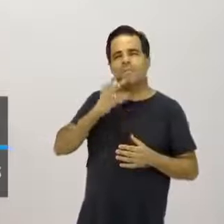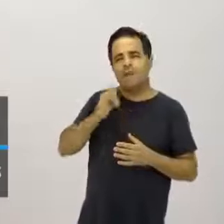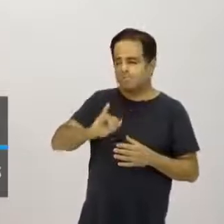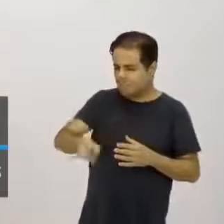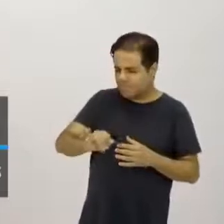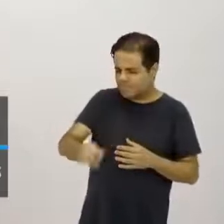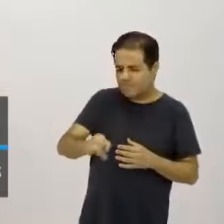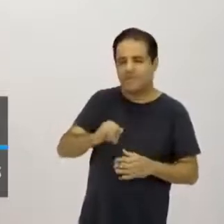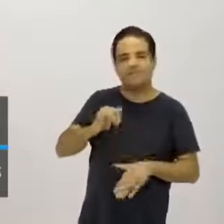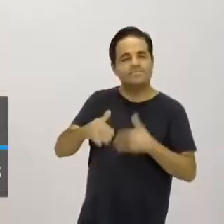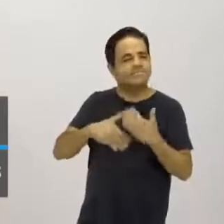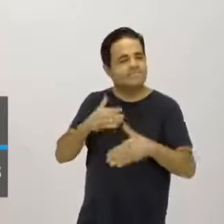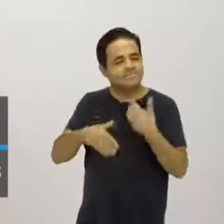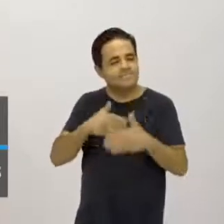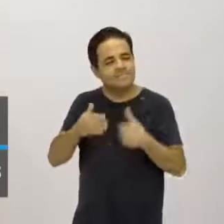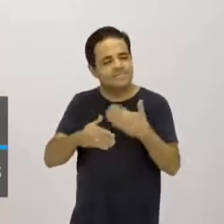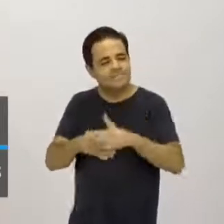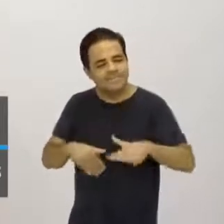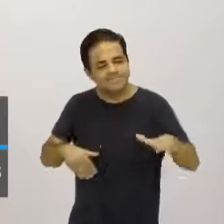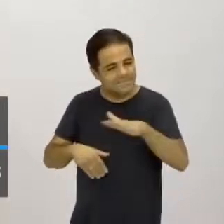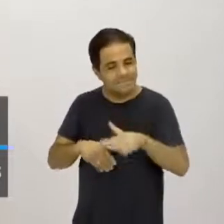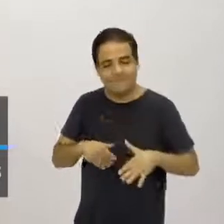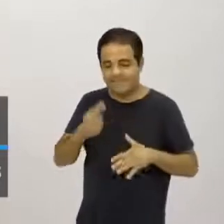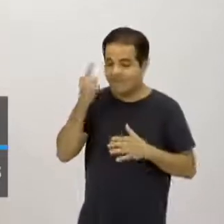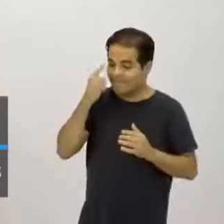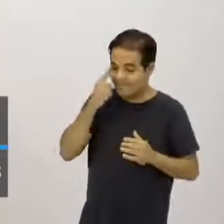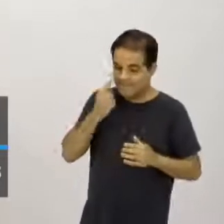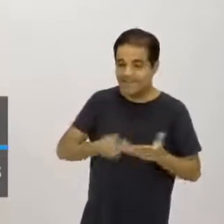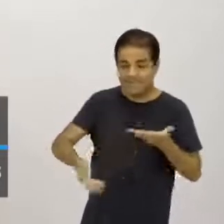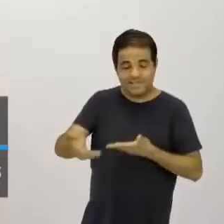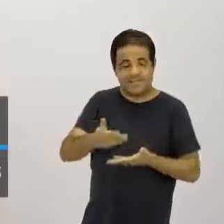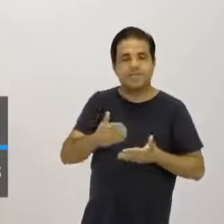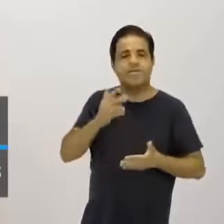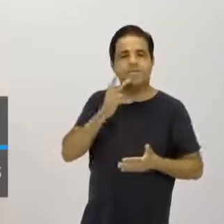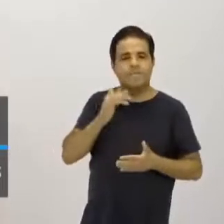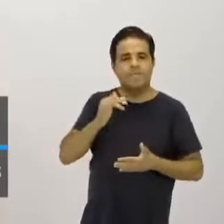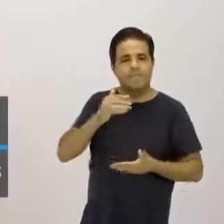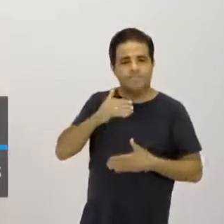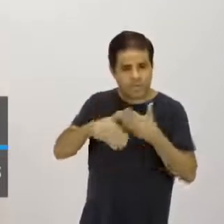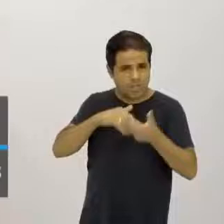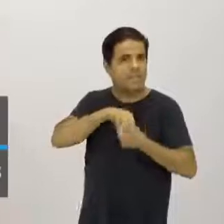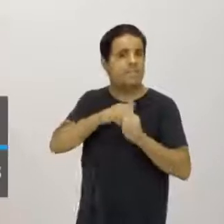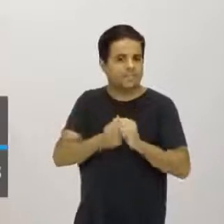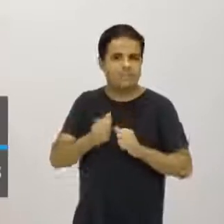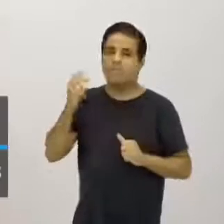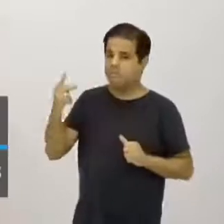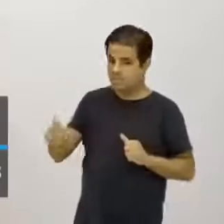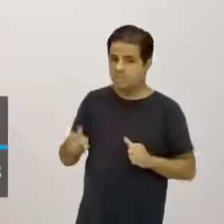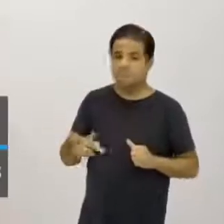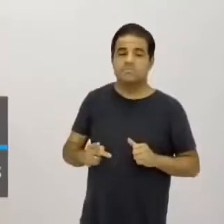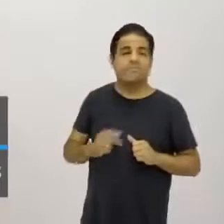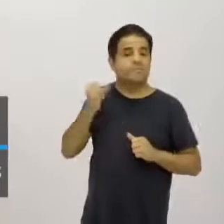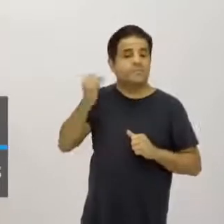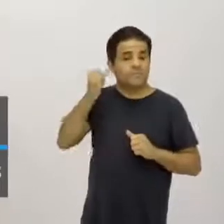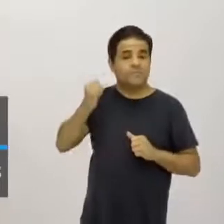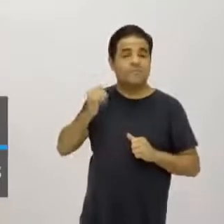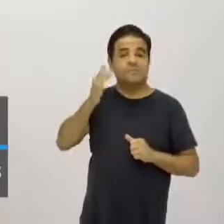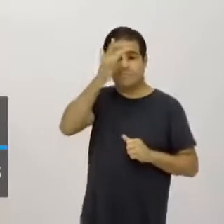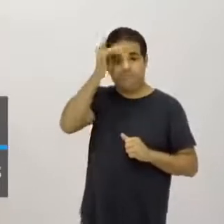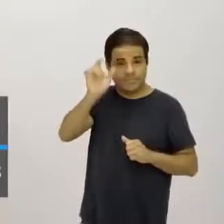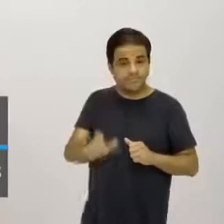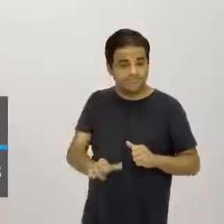história, etc. Depois eu fui falar com alguns familiares e fiz esse resgate também. O processo de adaptação deles foi fundamental a presença do